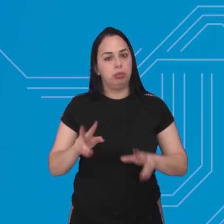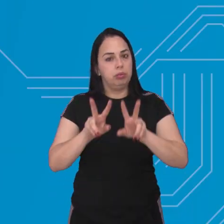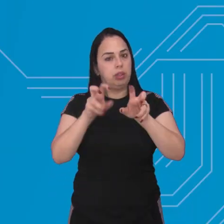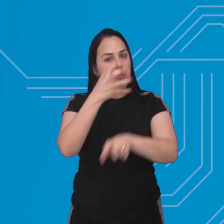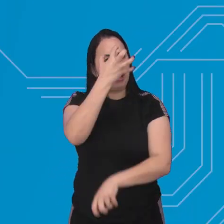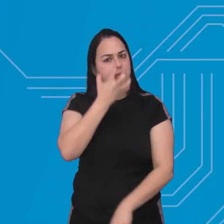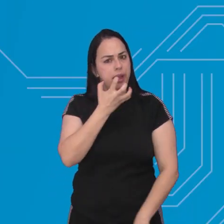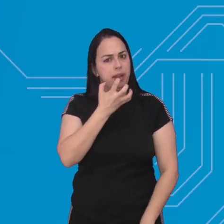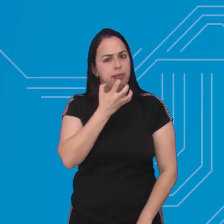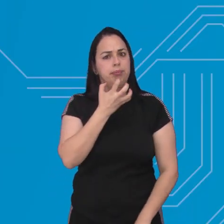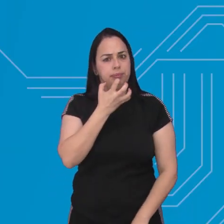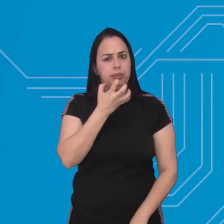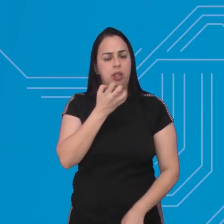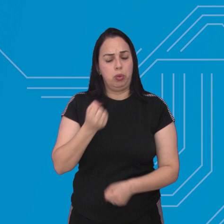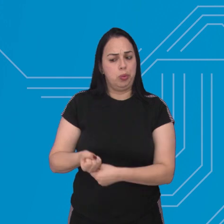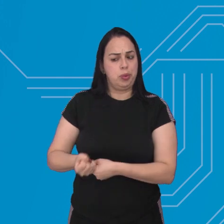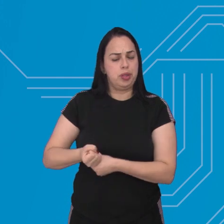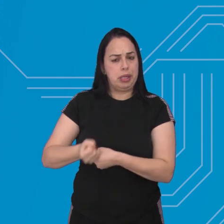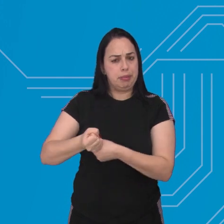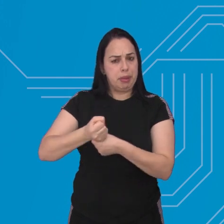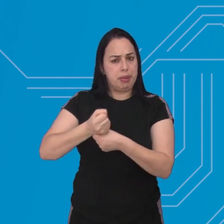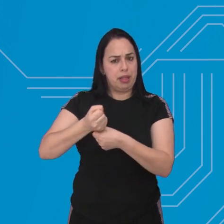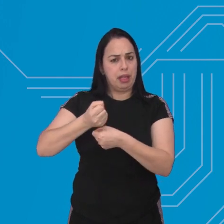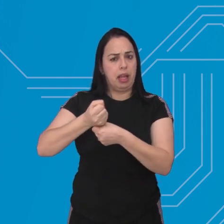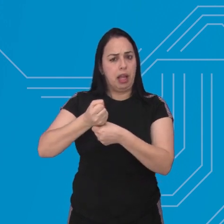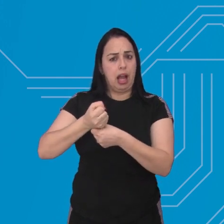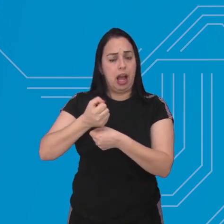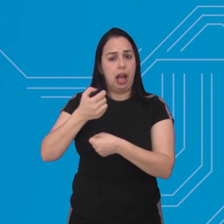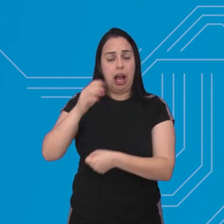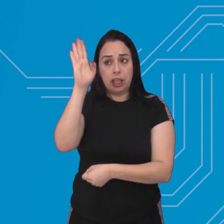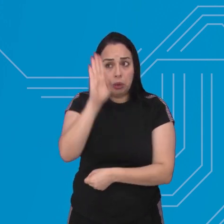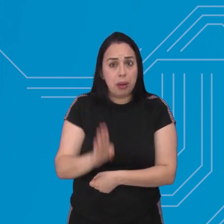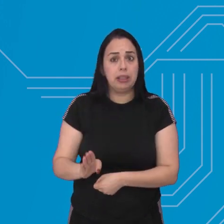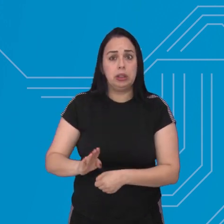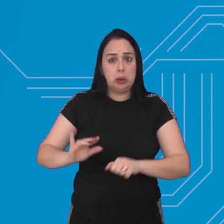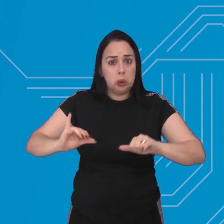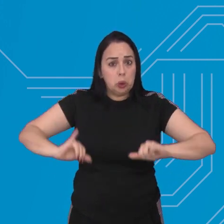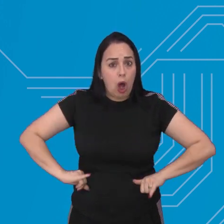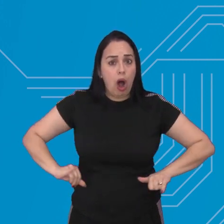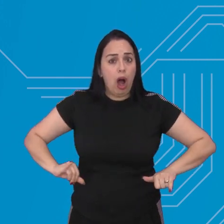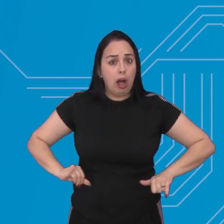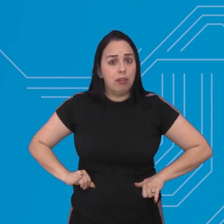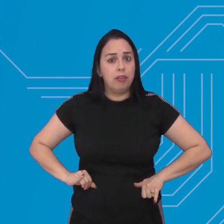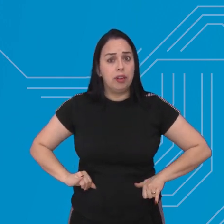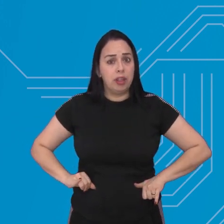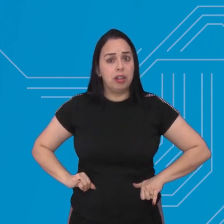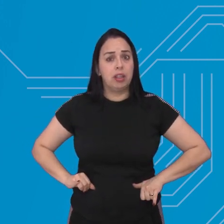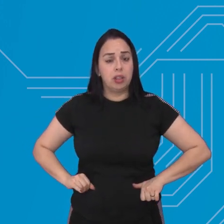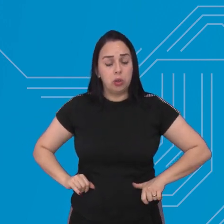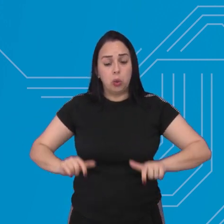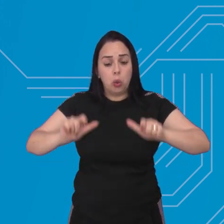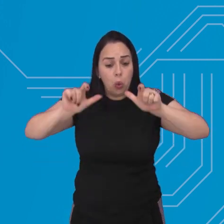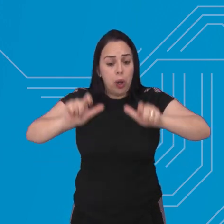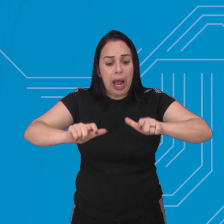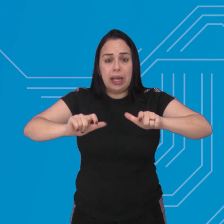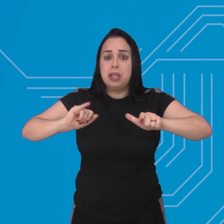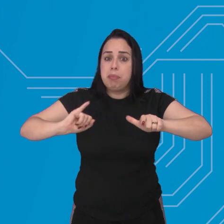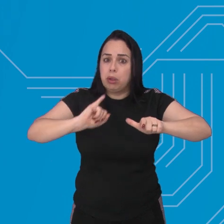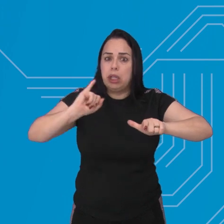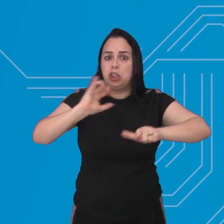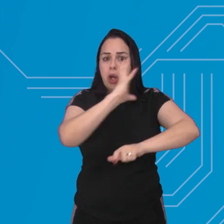E um assunto sério, viu, pessoal? Nos últimos anos, o nosso país tem sofrido com o avanço do desmatamento de um bioma